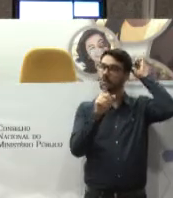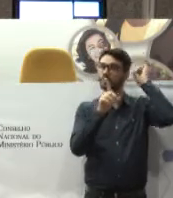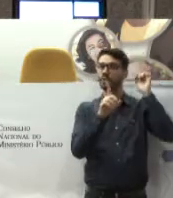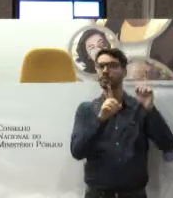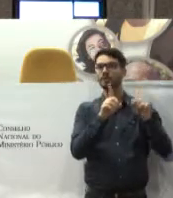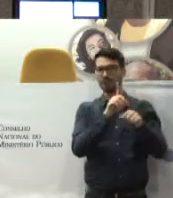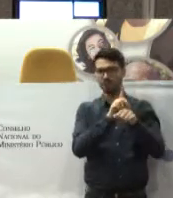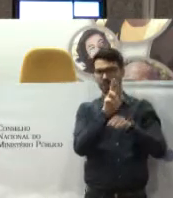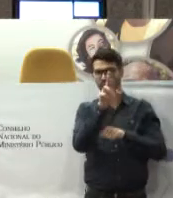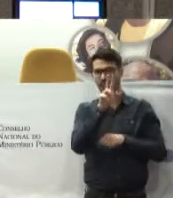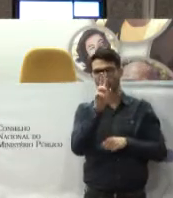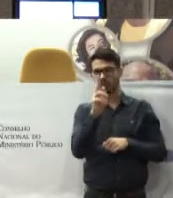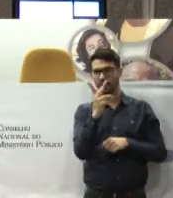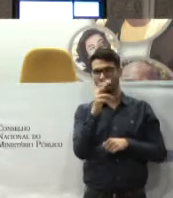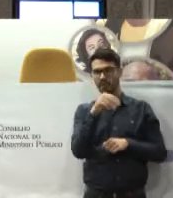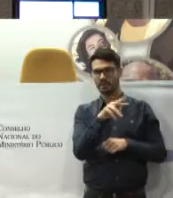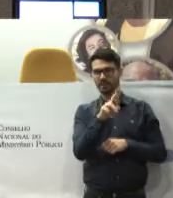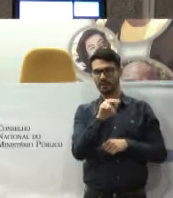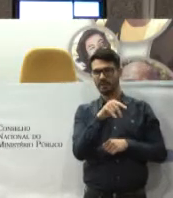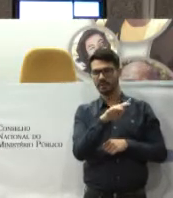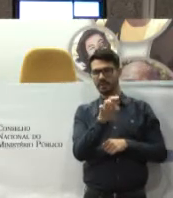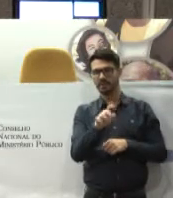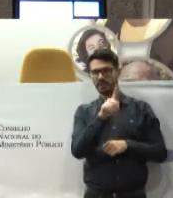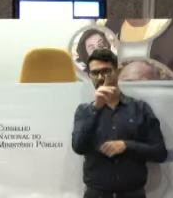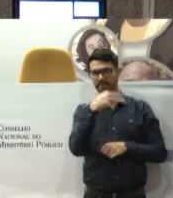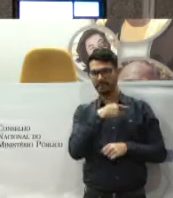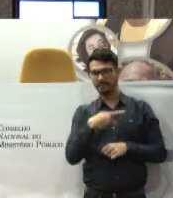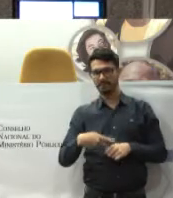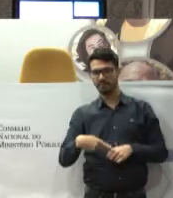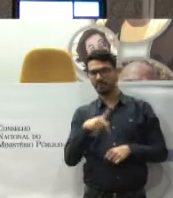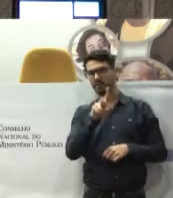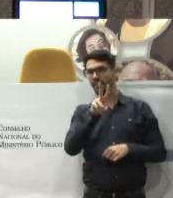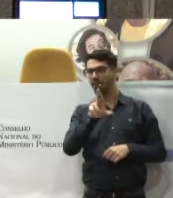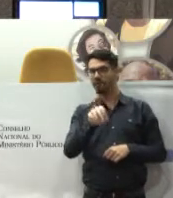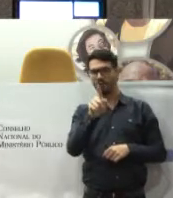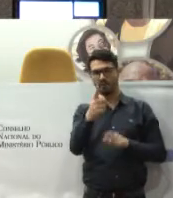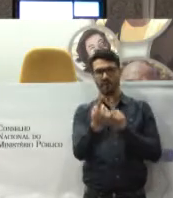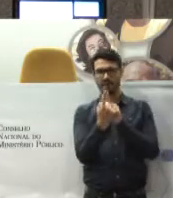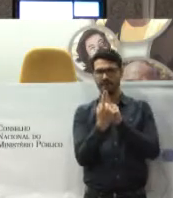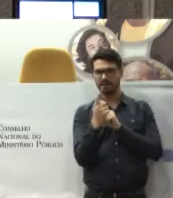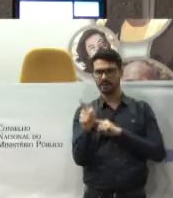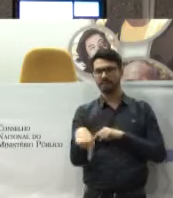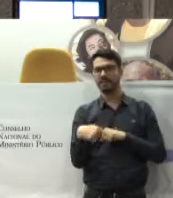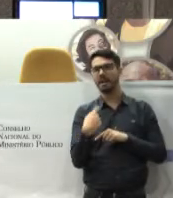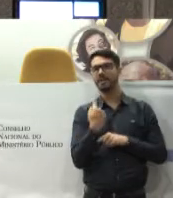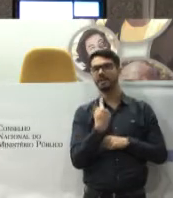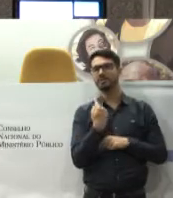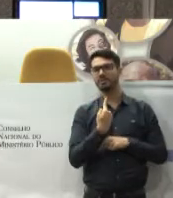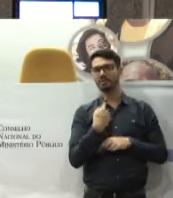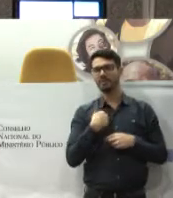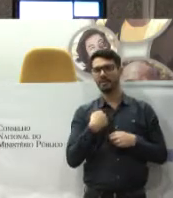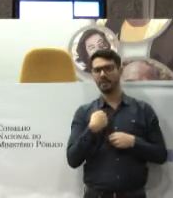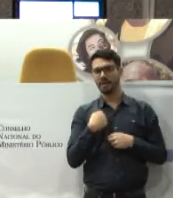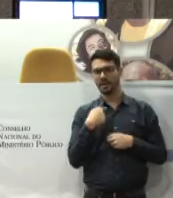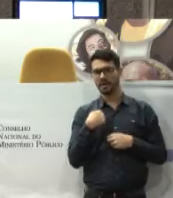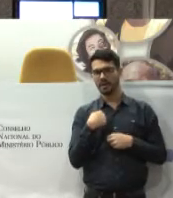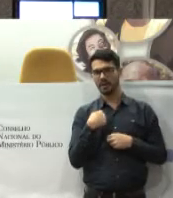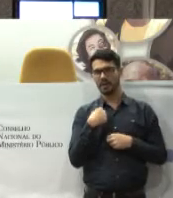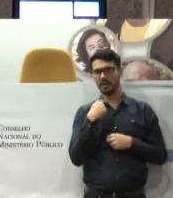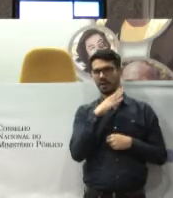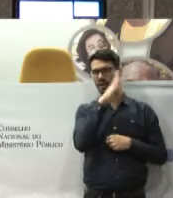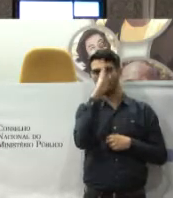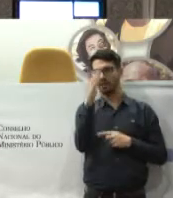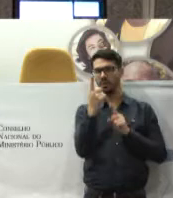disser: esse cara é do Ministério Público, não vou atender. Isso é um litígio individual. Sou eu, Edilson, que não